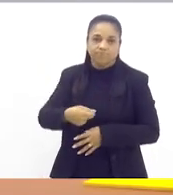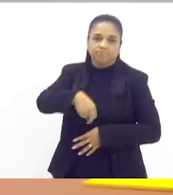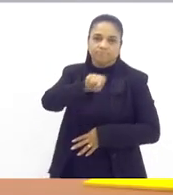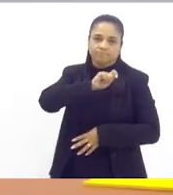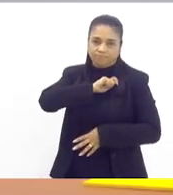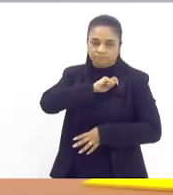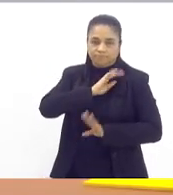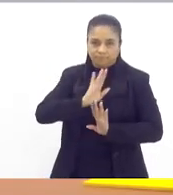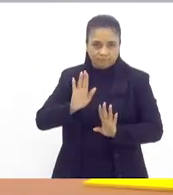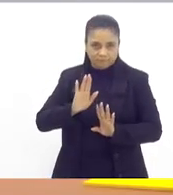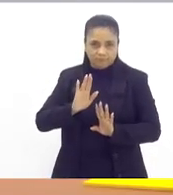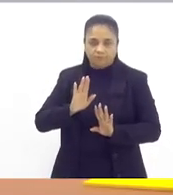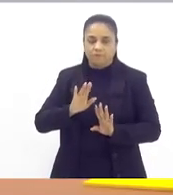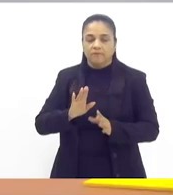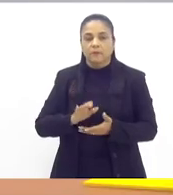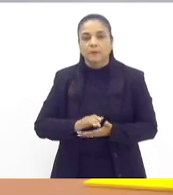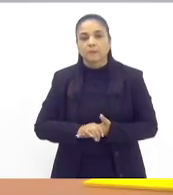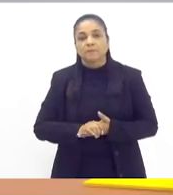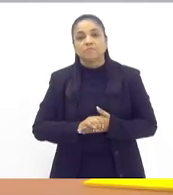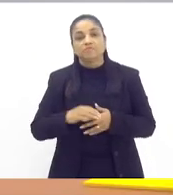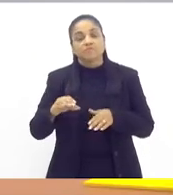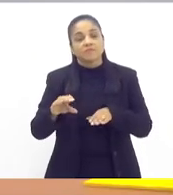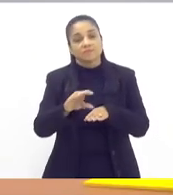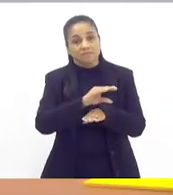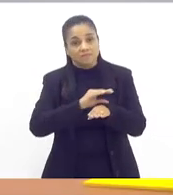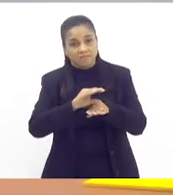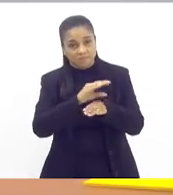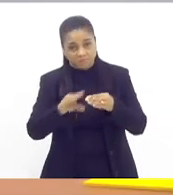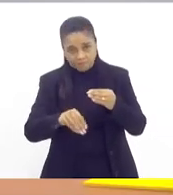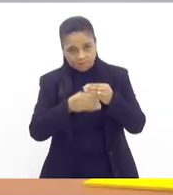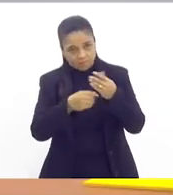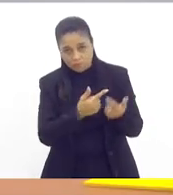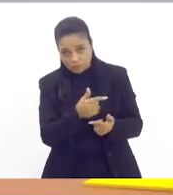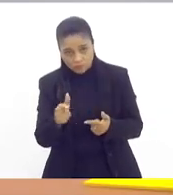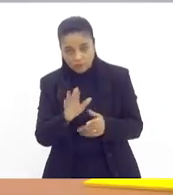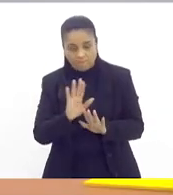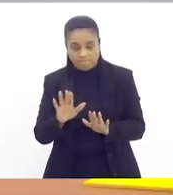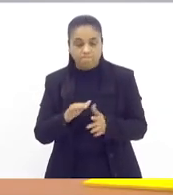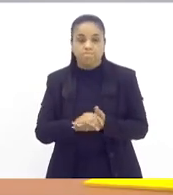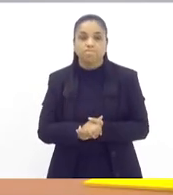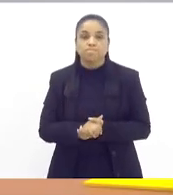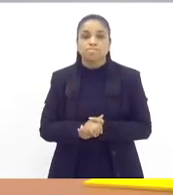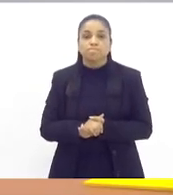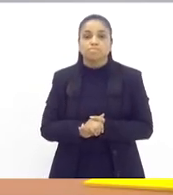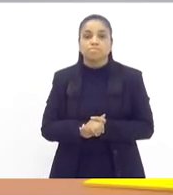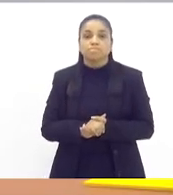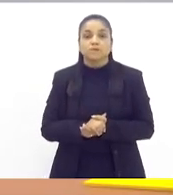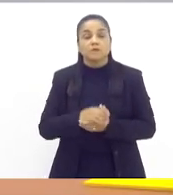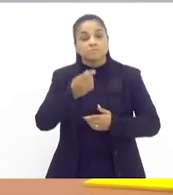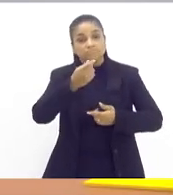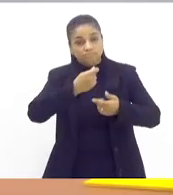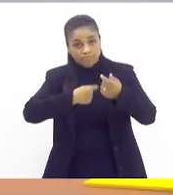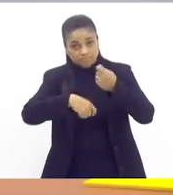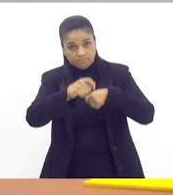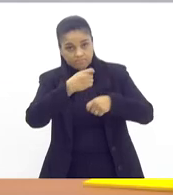princípio, essa é a nossa posição, não está na emenda constitucional, nem acho que deva ficar. A questão do contencioso administrativo,